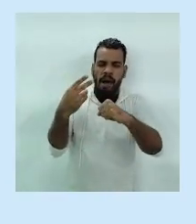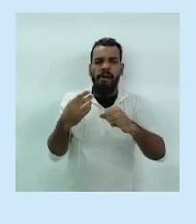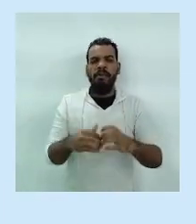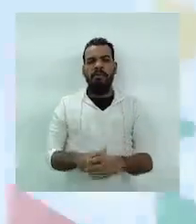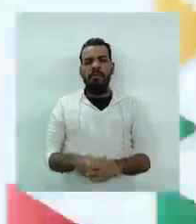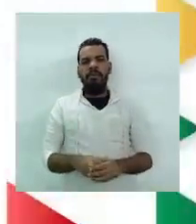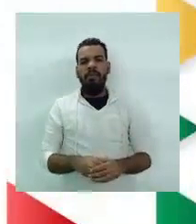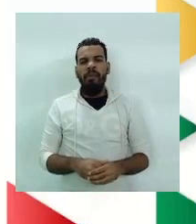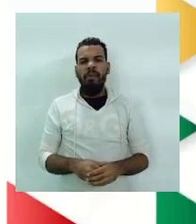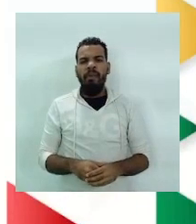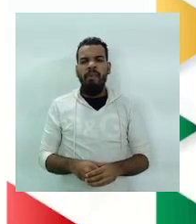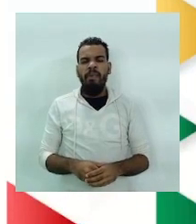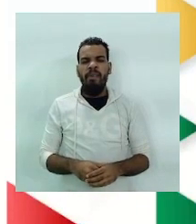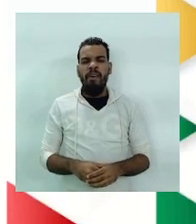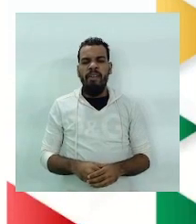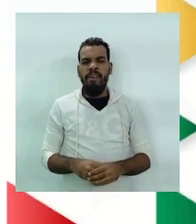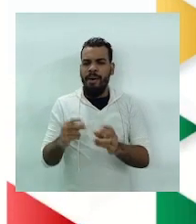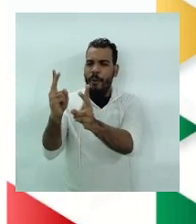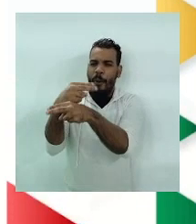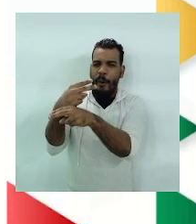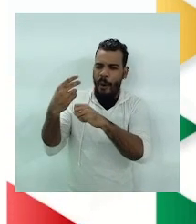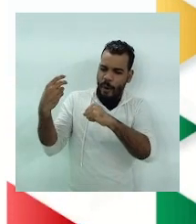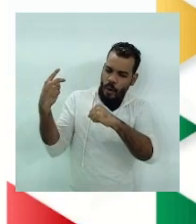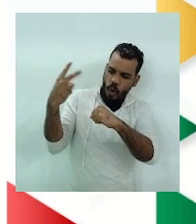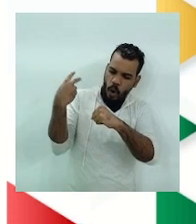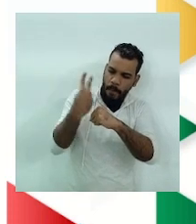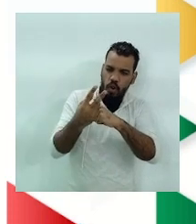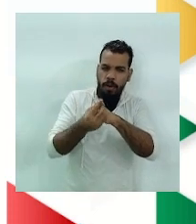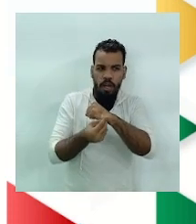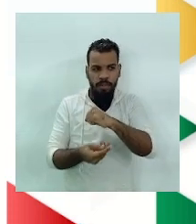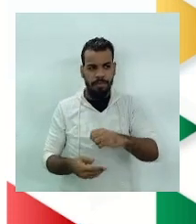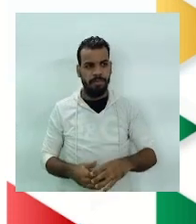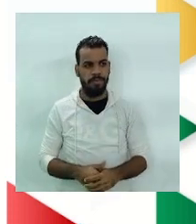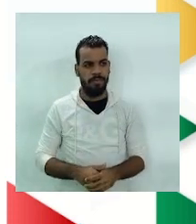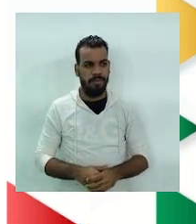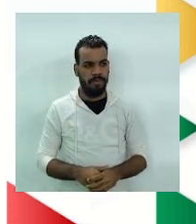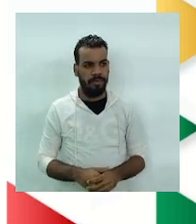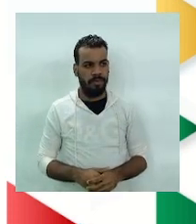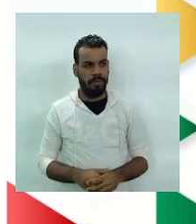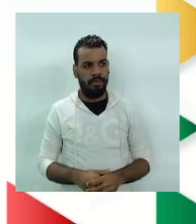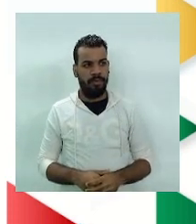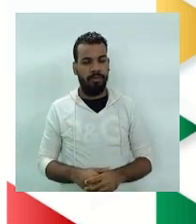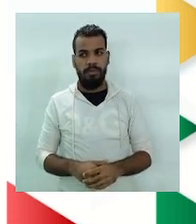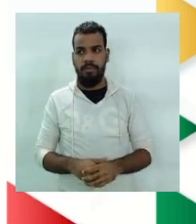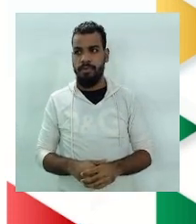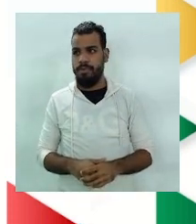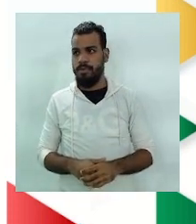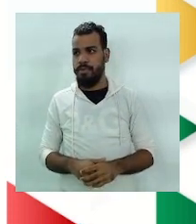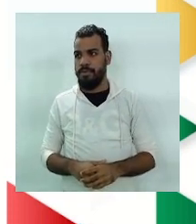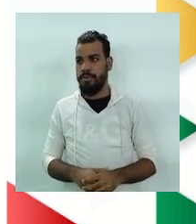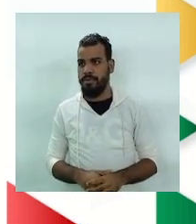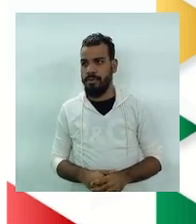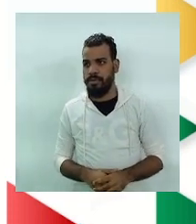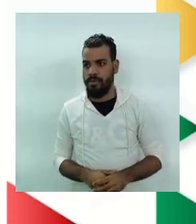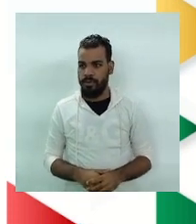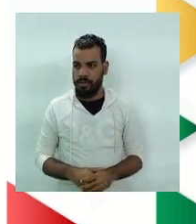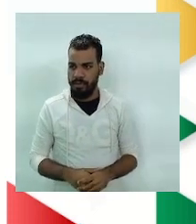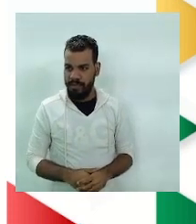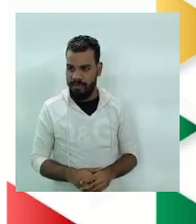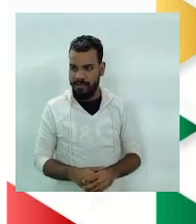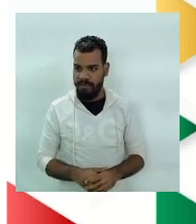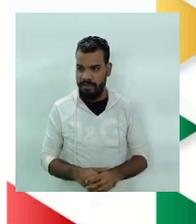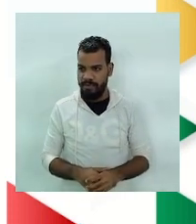tela. As rochas metamórficas. As rochas metamórficas são formadas a partir